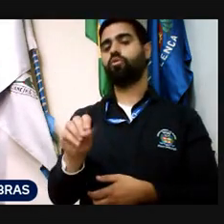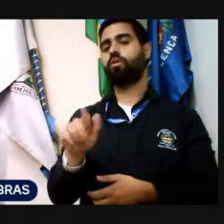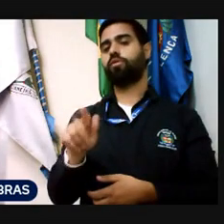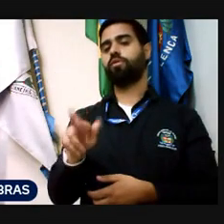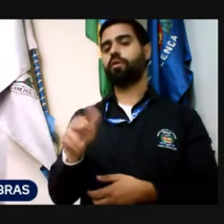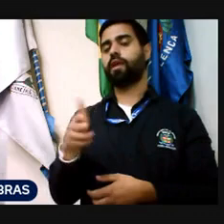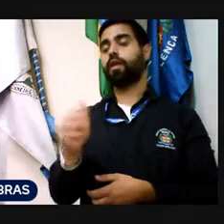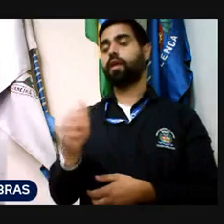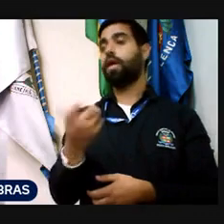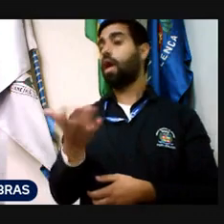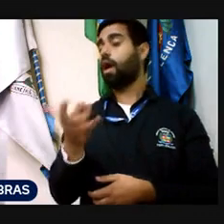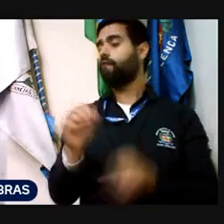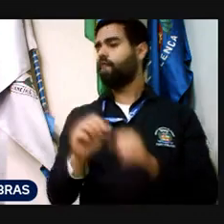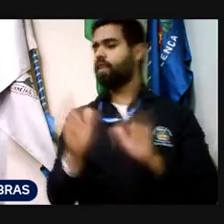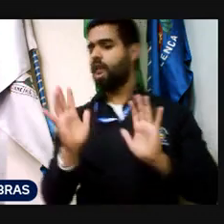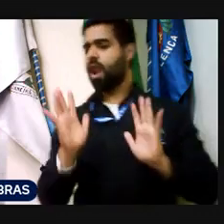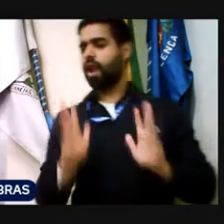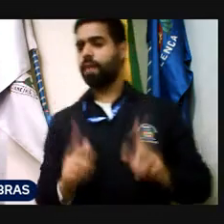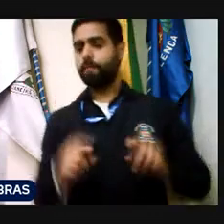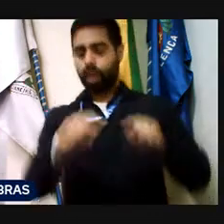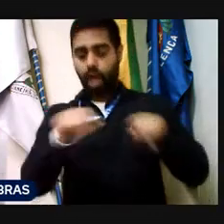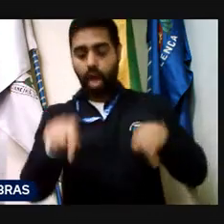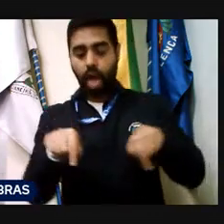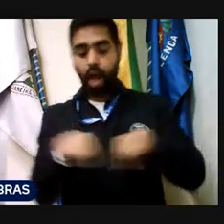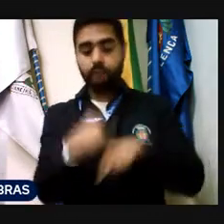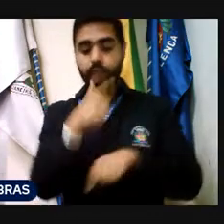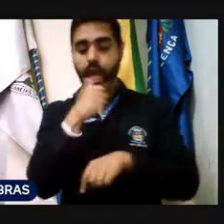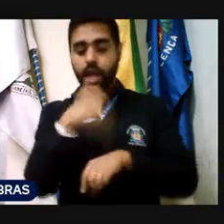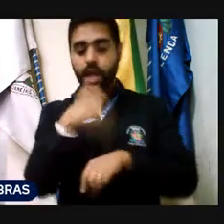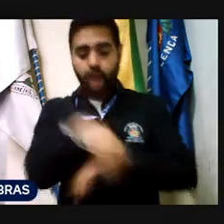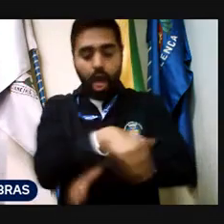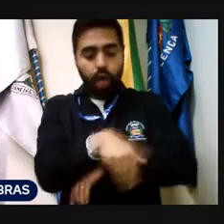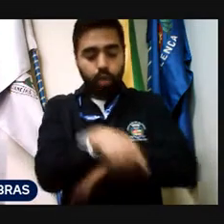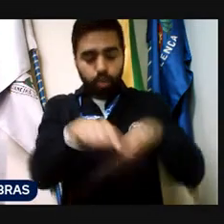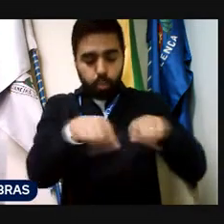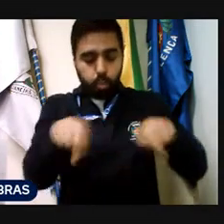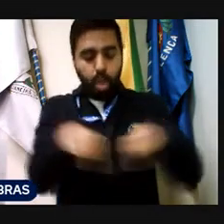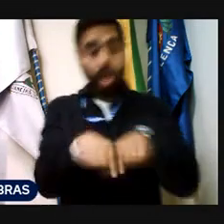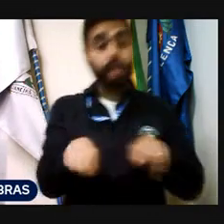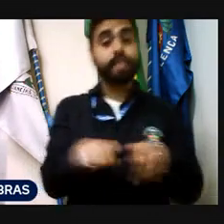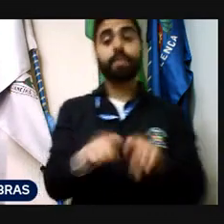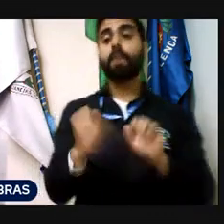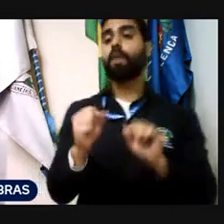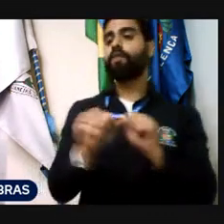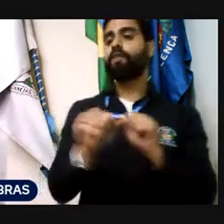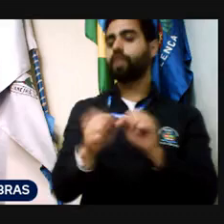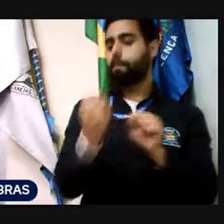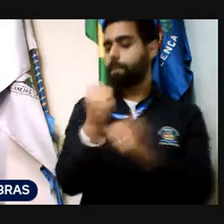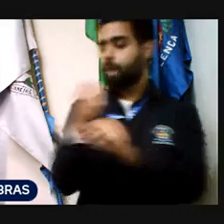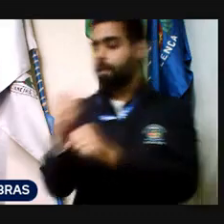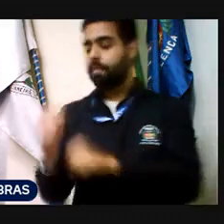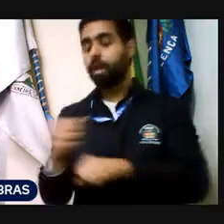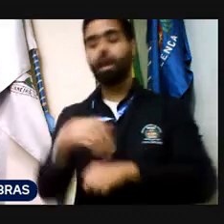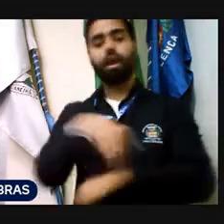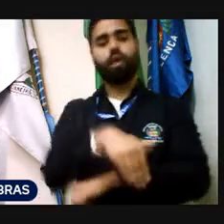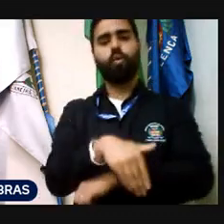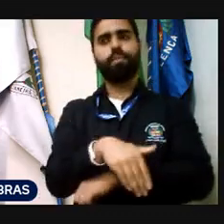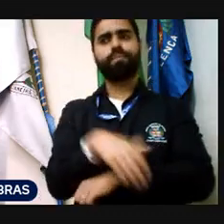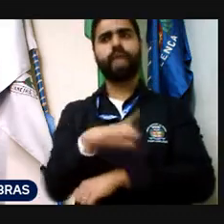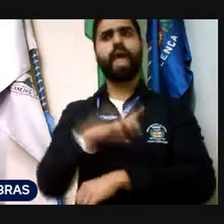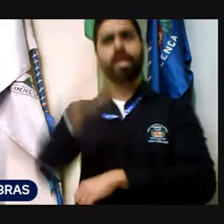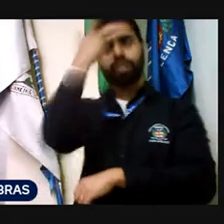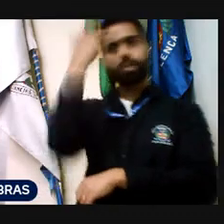rua Luiz Lipione, em frente ao número 200, assim como também capina da referida via. Segundo o relato